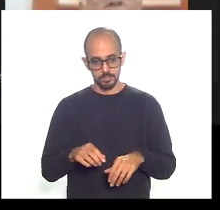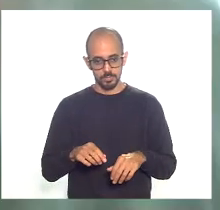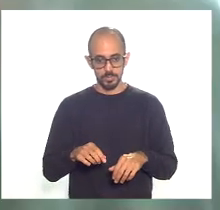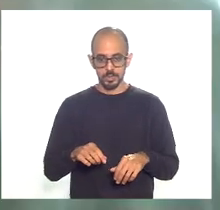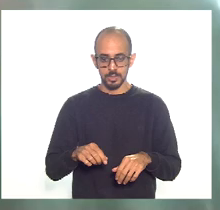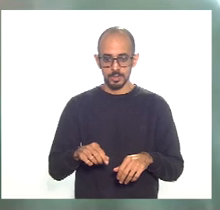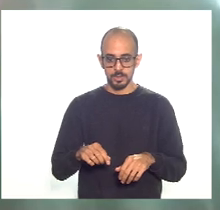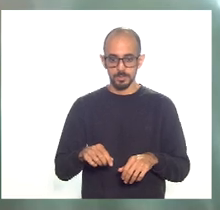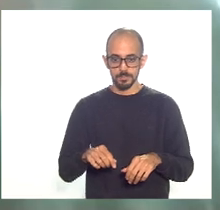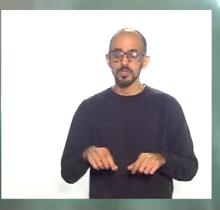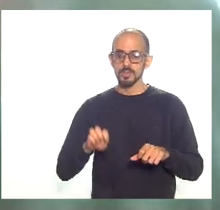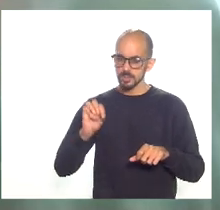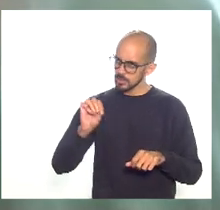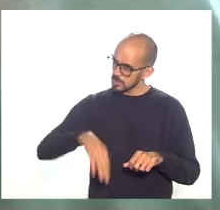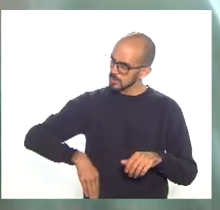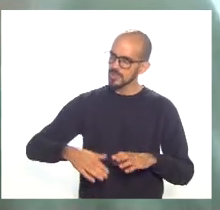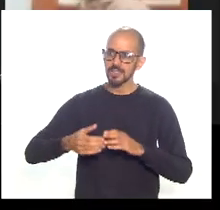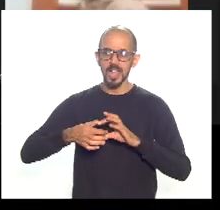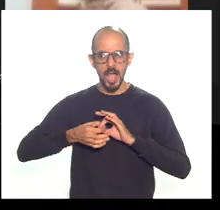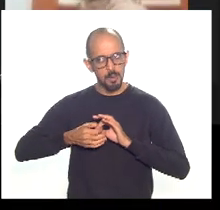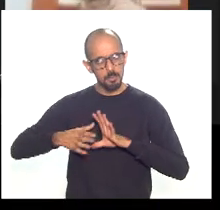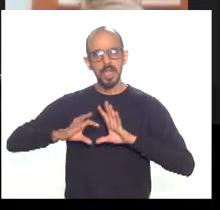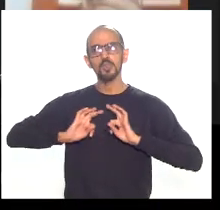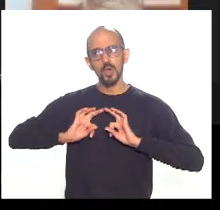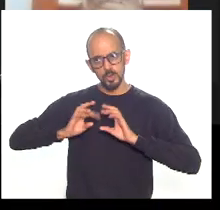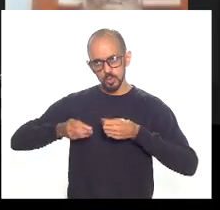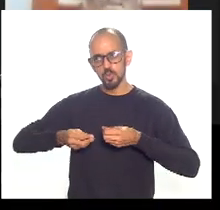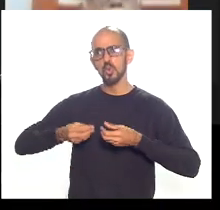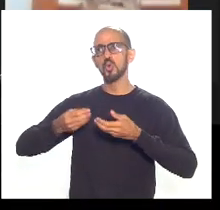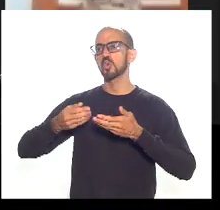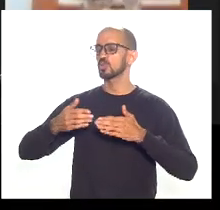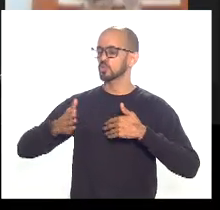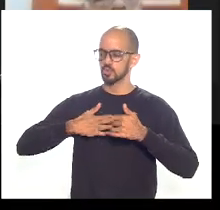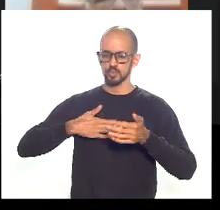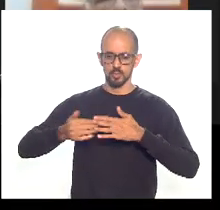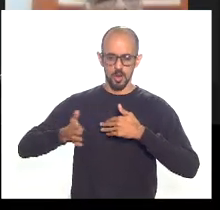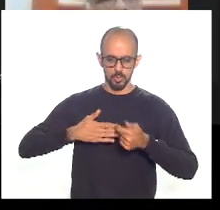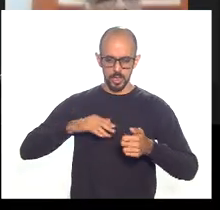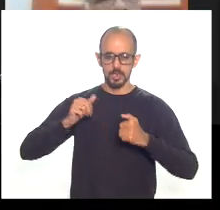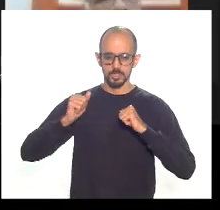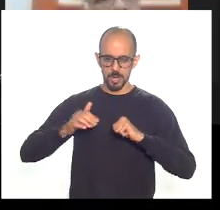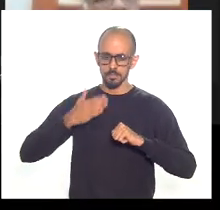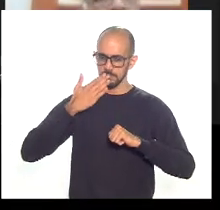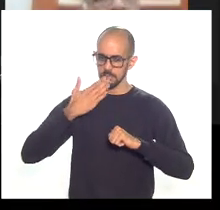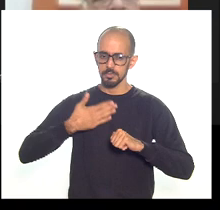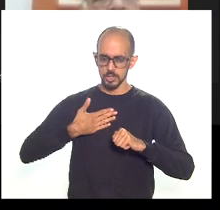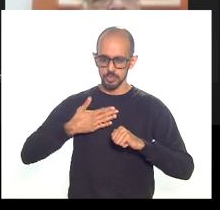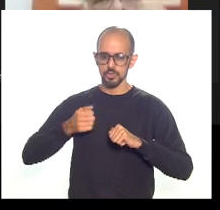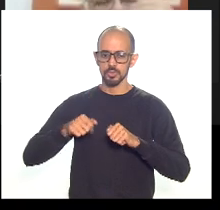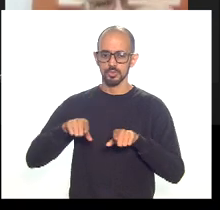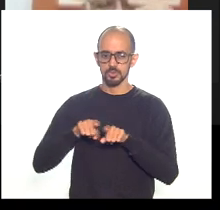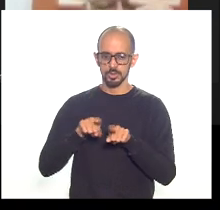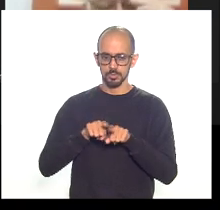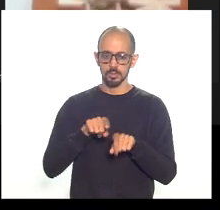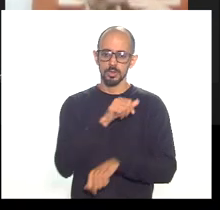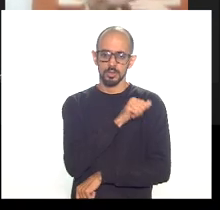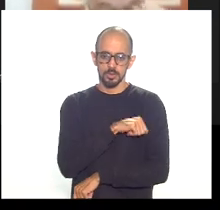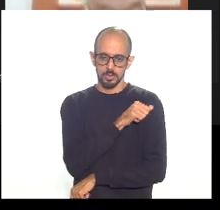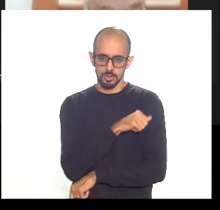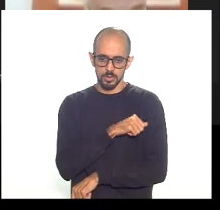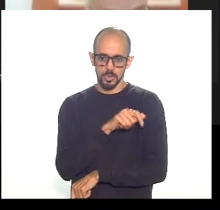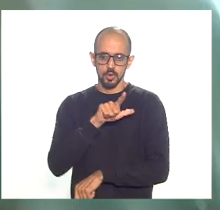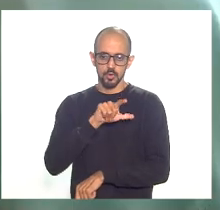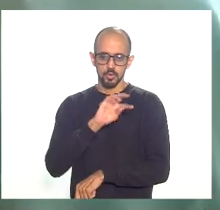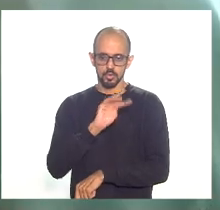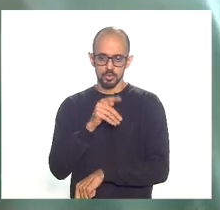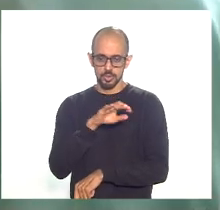como sempre, a todos então, e a todas. Não. E agradecer aos que já pediram, como tá a certo. Deputada Lucinha, a deputada Rejane, mas tem razão o